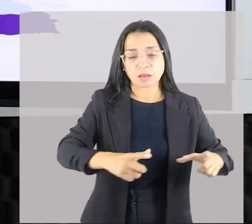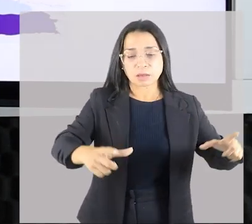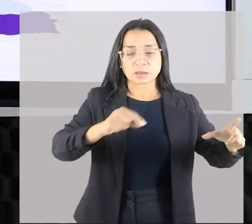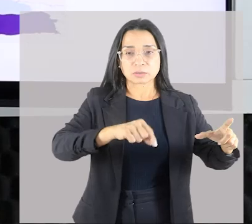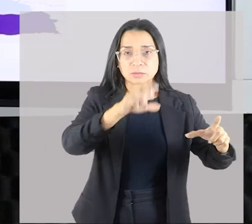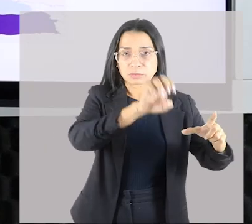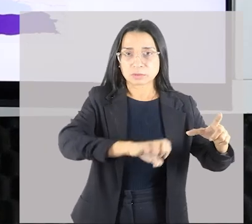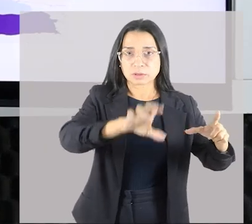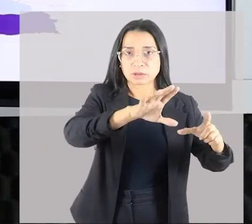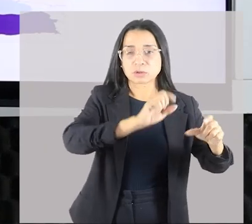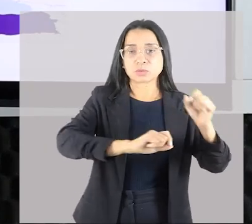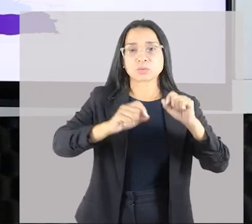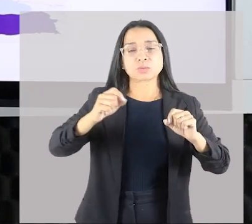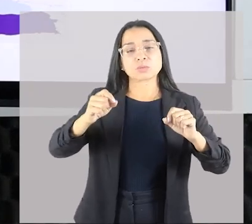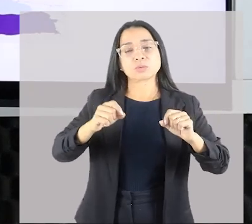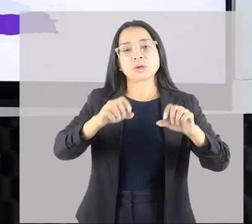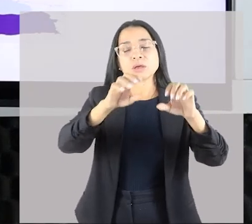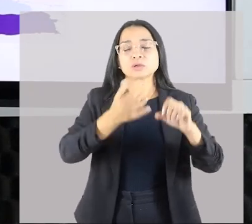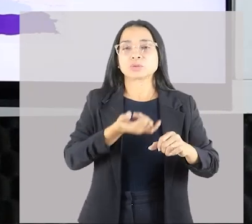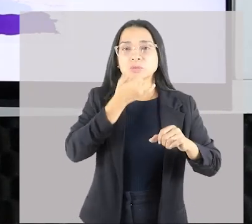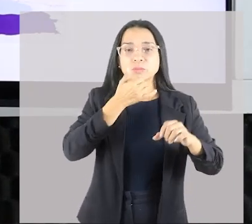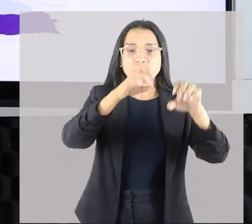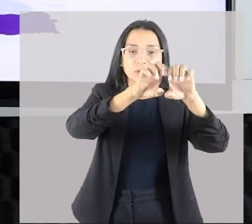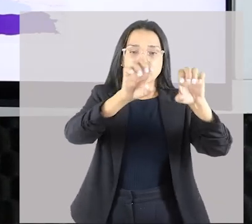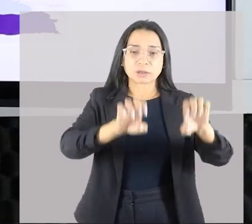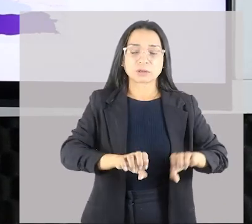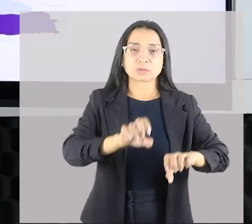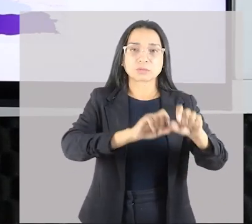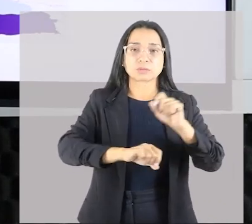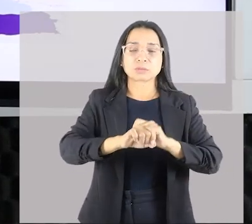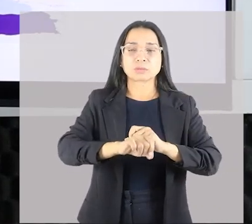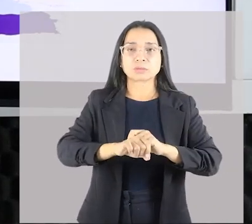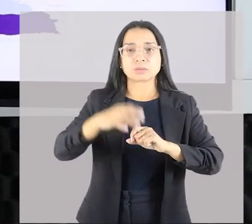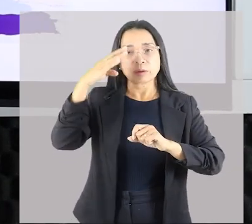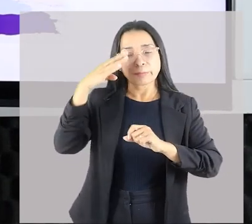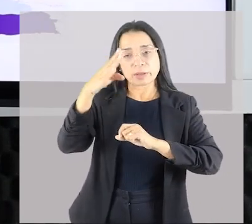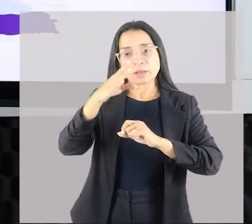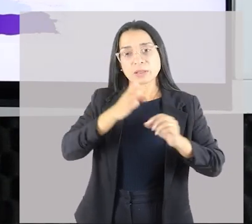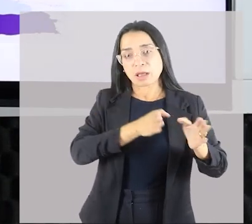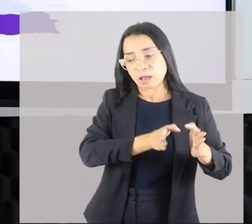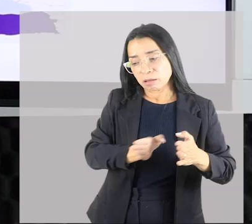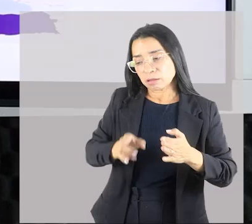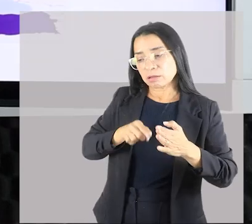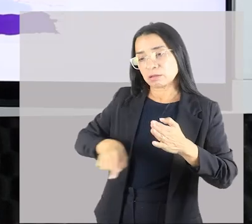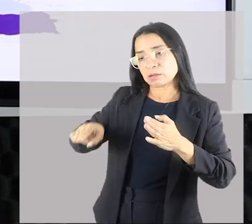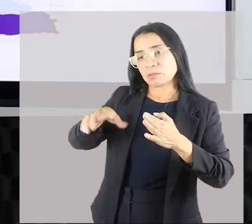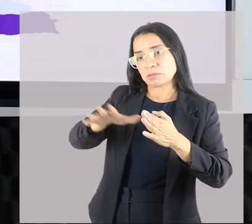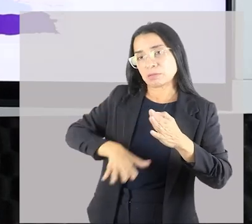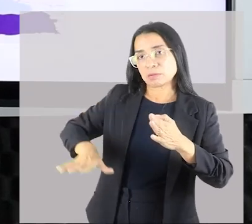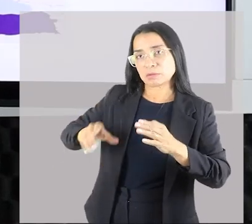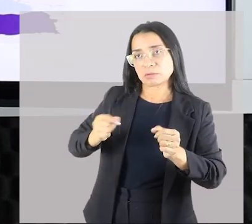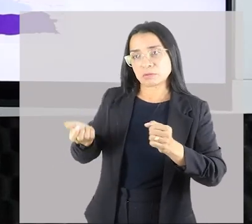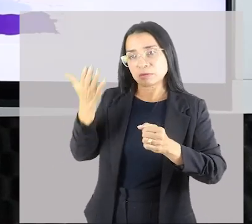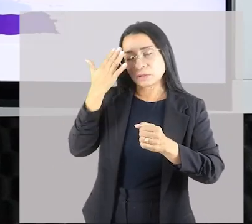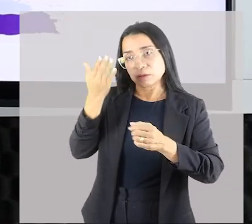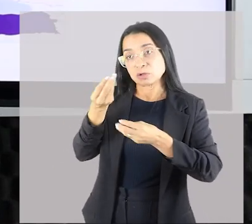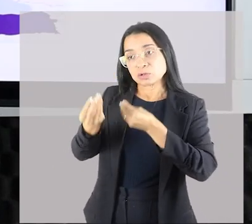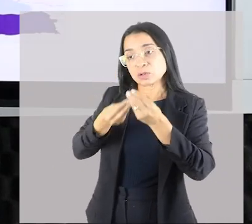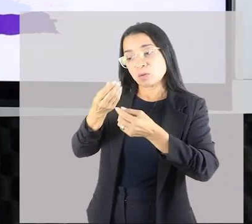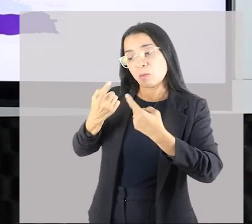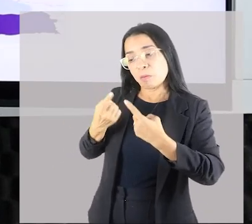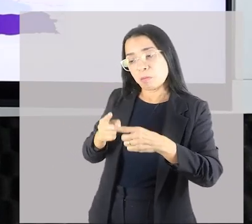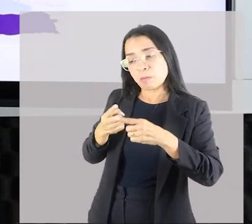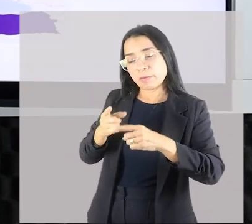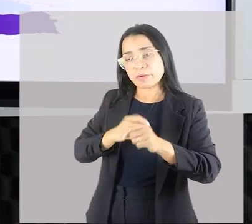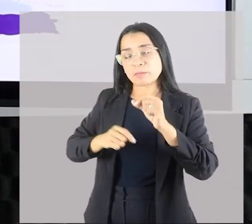estrutura militar, tá certo, em direção ao seu território. A Rússia entendia essa expansão como uma forma de ameaça. E